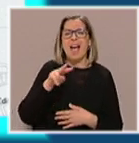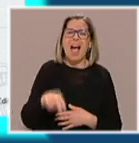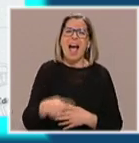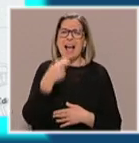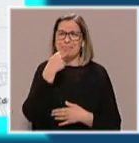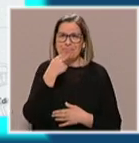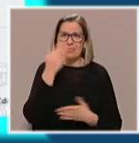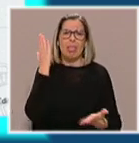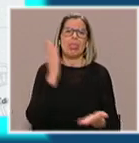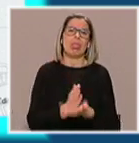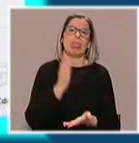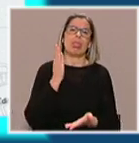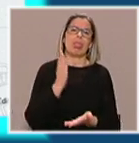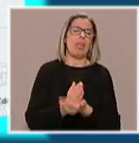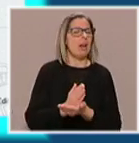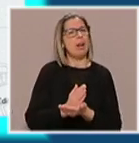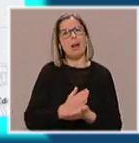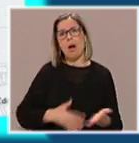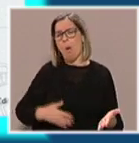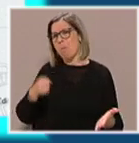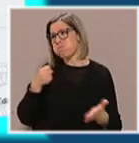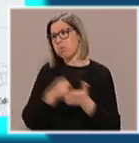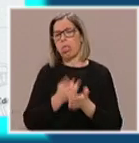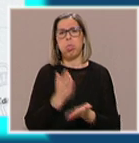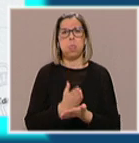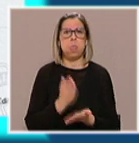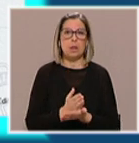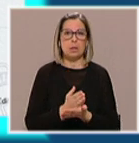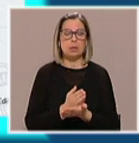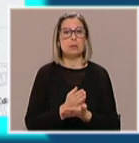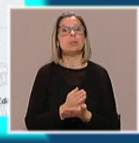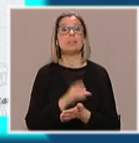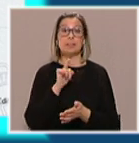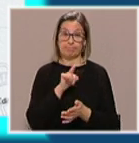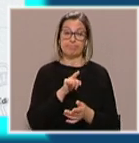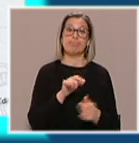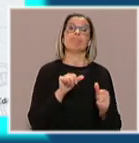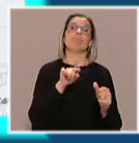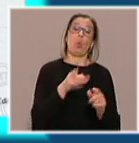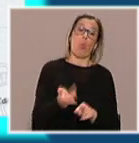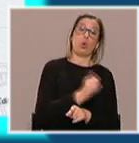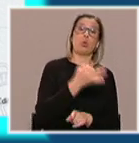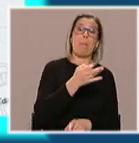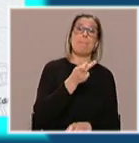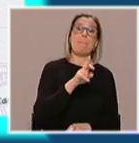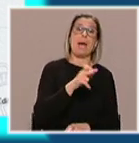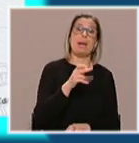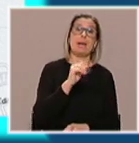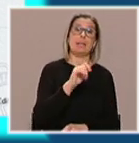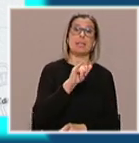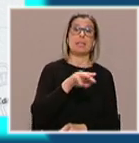garfadas que depois foram difíceis de processar. Nessa situação será o sistema parasimpático que